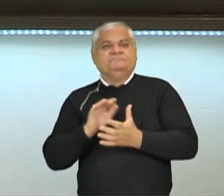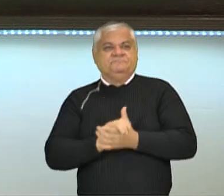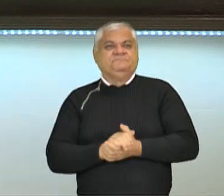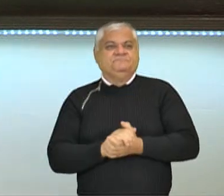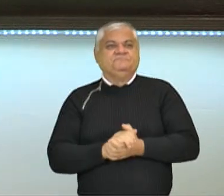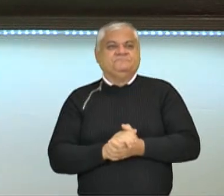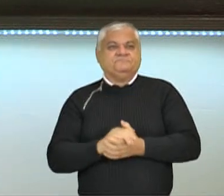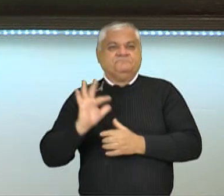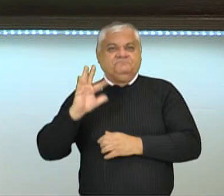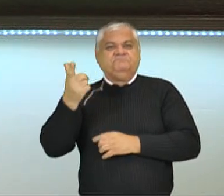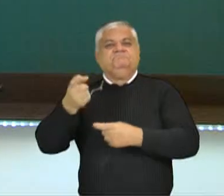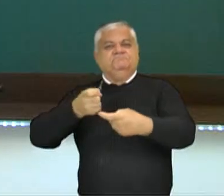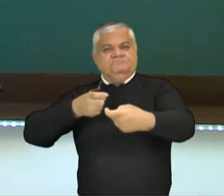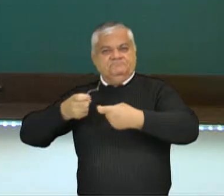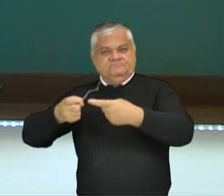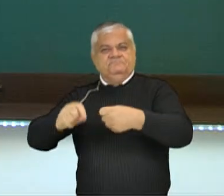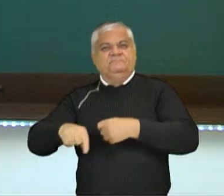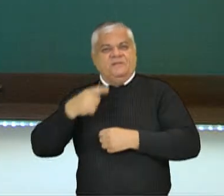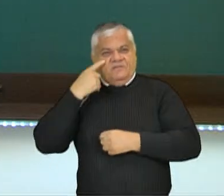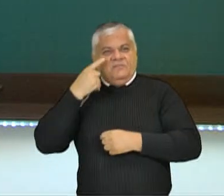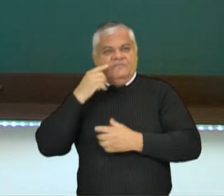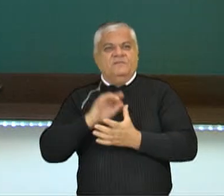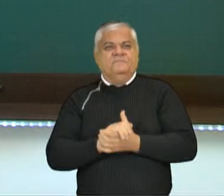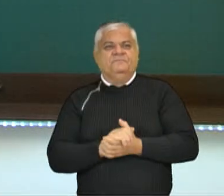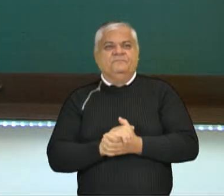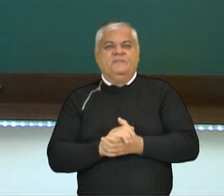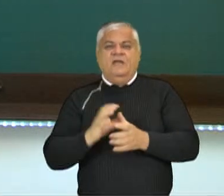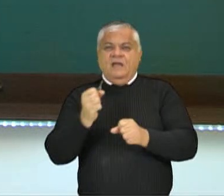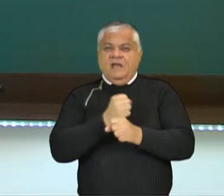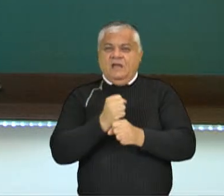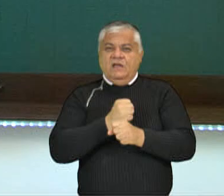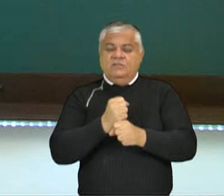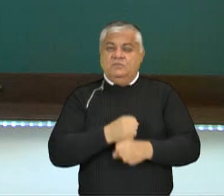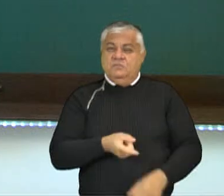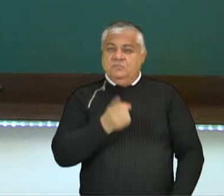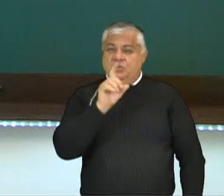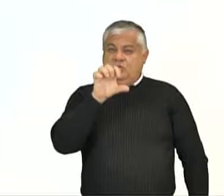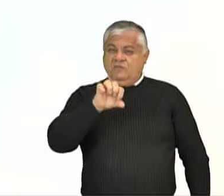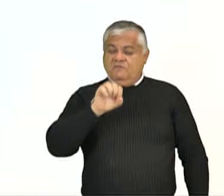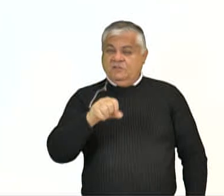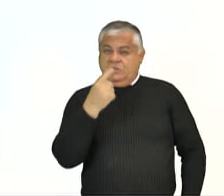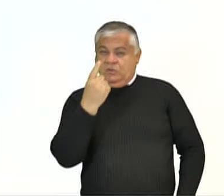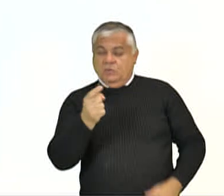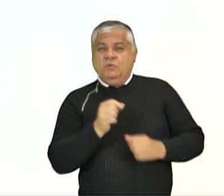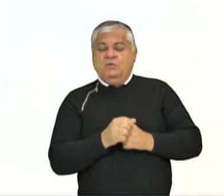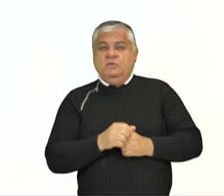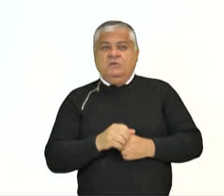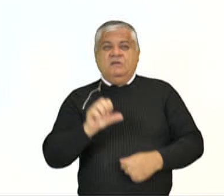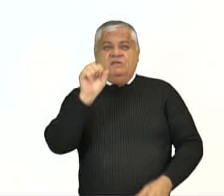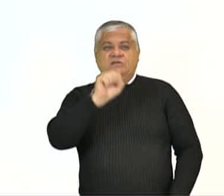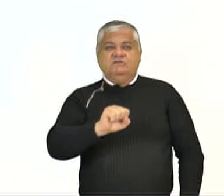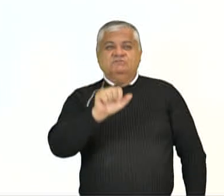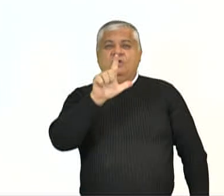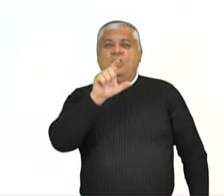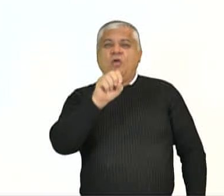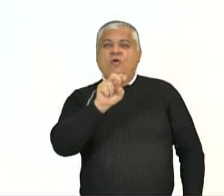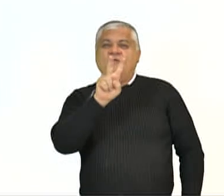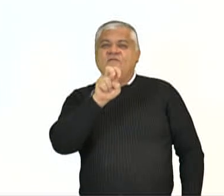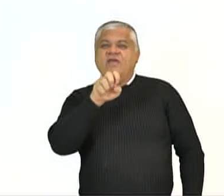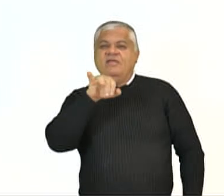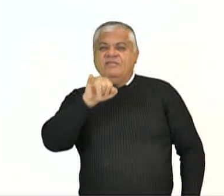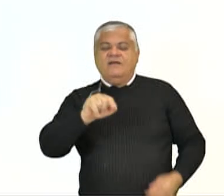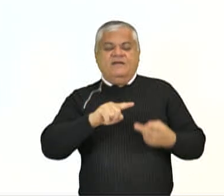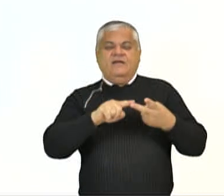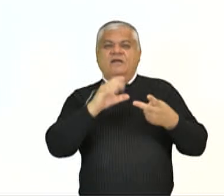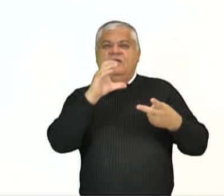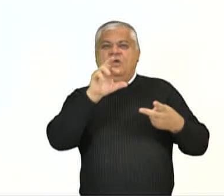algumas guerras aí que a gente vai ver adiante. Então, em 91, a Eslovênia e a Croácia foram as primeiras nações a declararem independência.